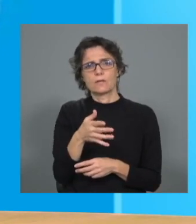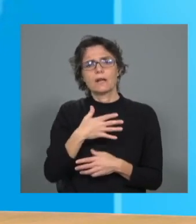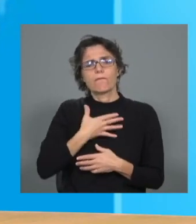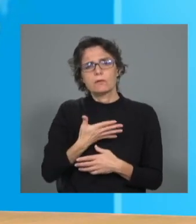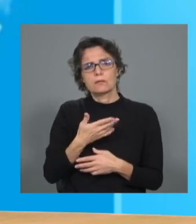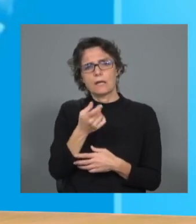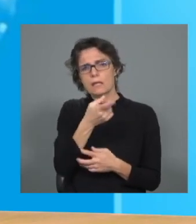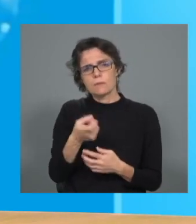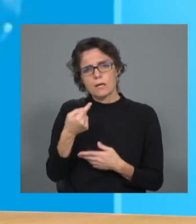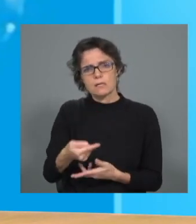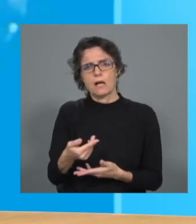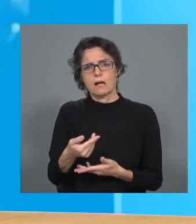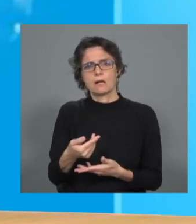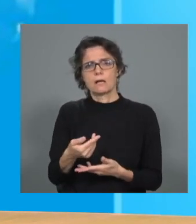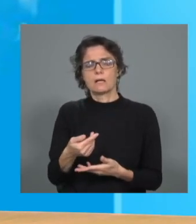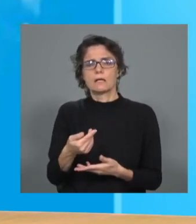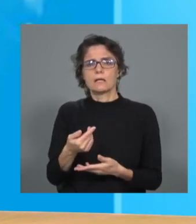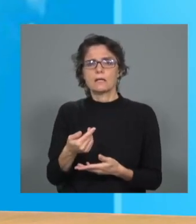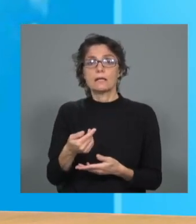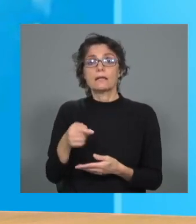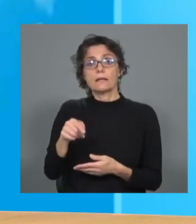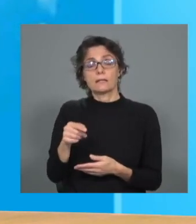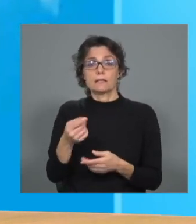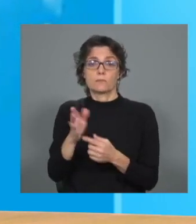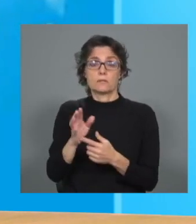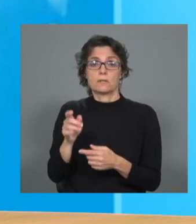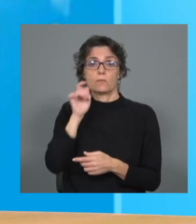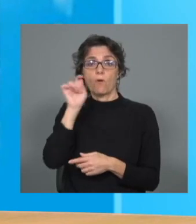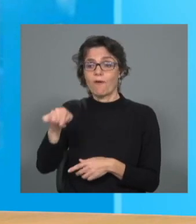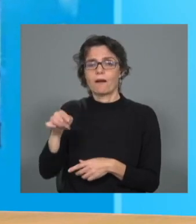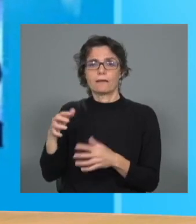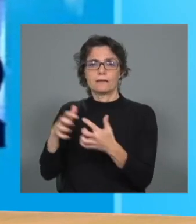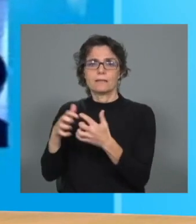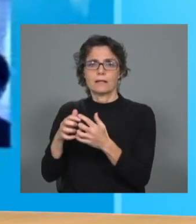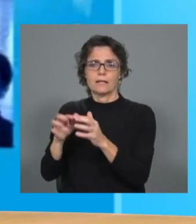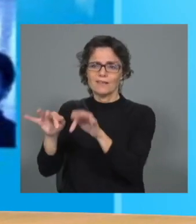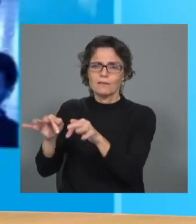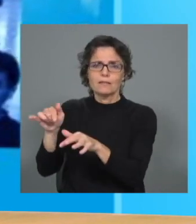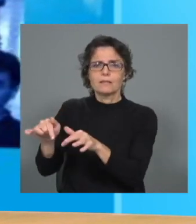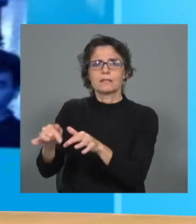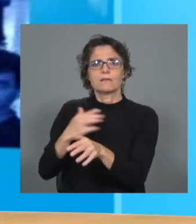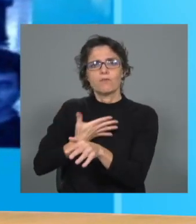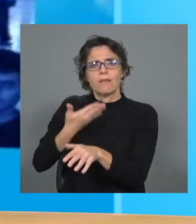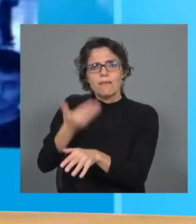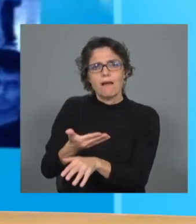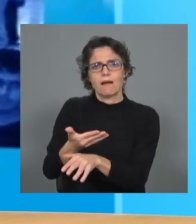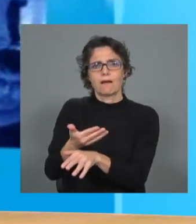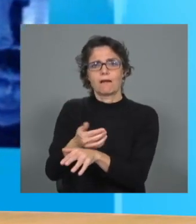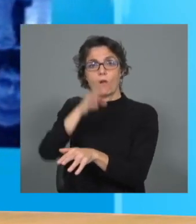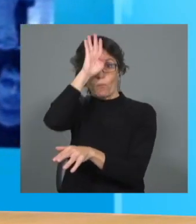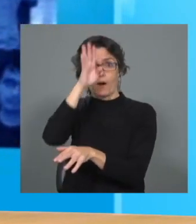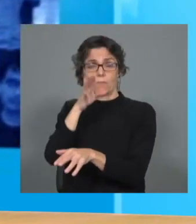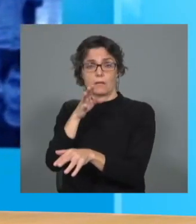diálogo e, especificamente, a questão da Ucrânia e da superação desta guerra, com uma referência que o Papa faz que me parece